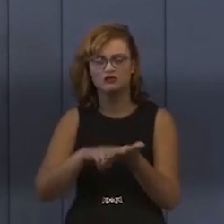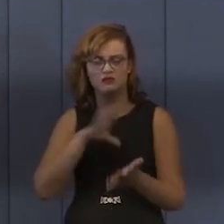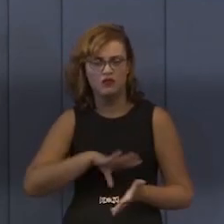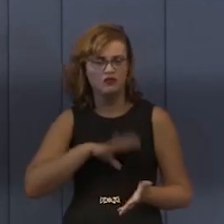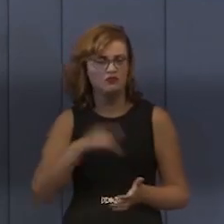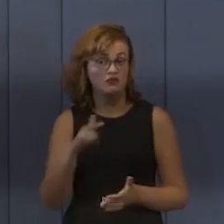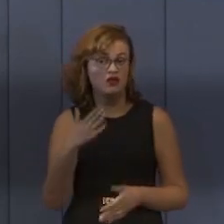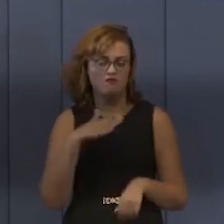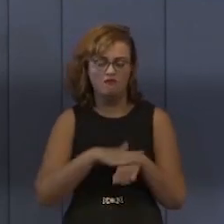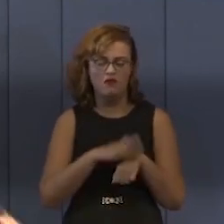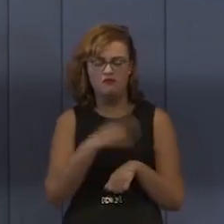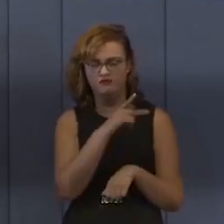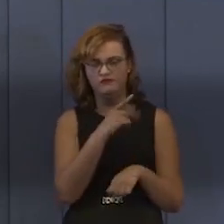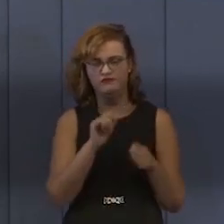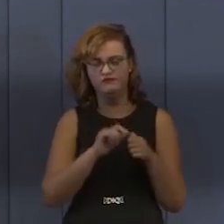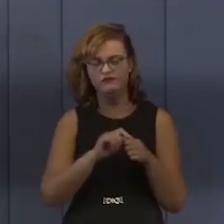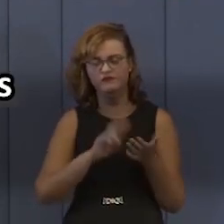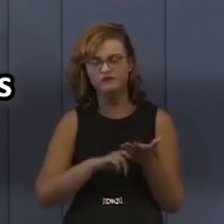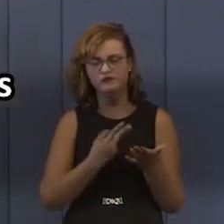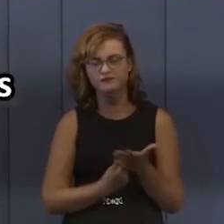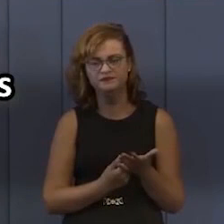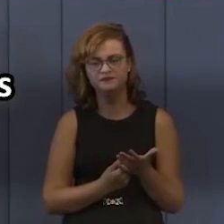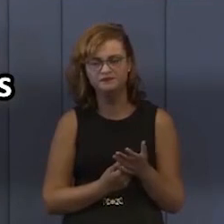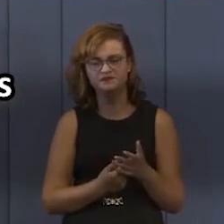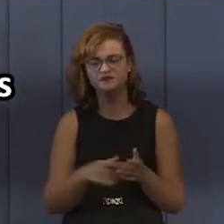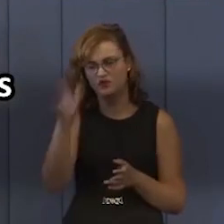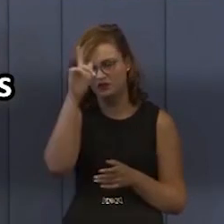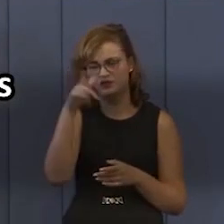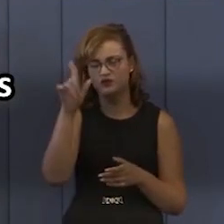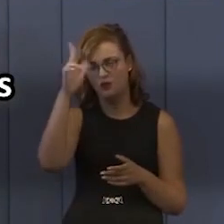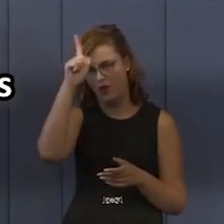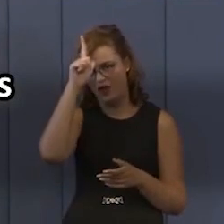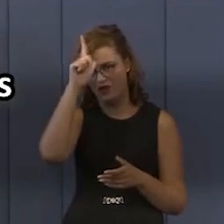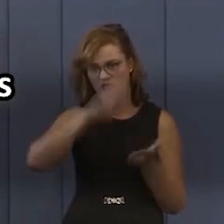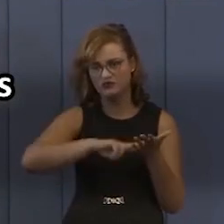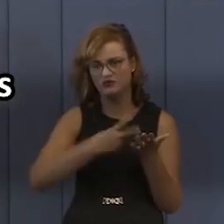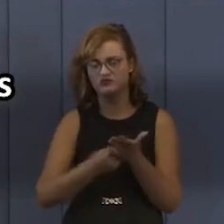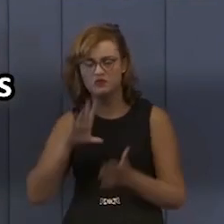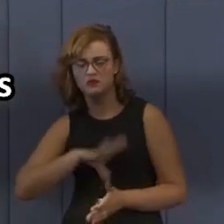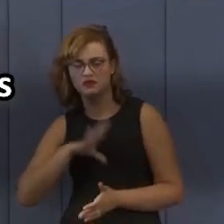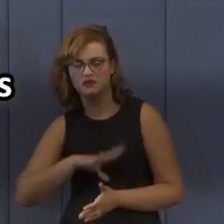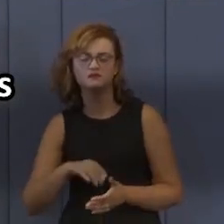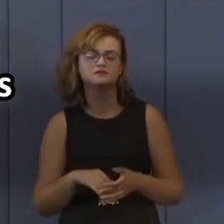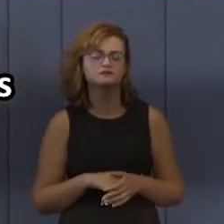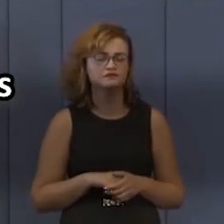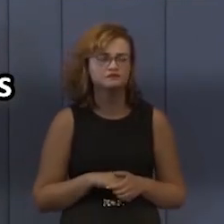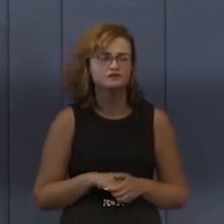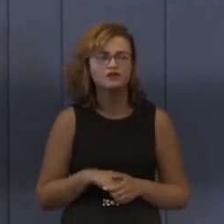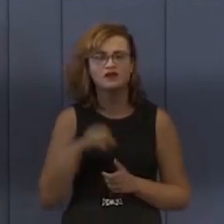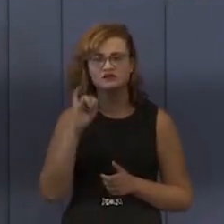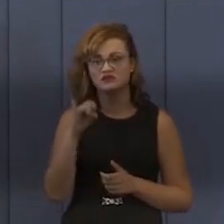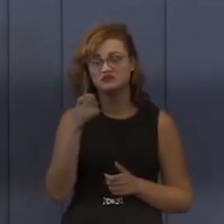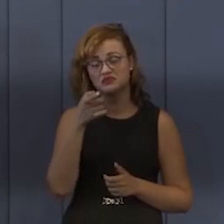pelo Razoni, que não tem tradução em português. Eu tive que fazer a tradução das citações desse autor do alemão direto para o